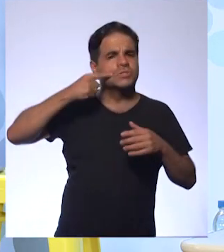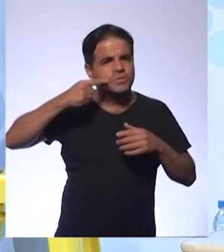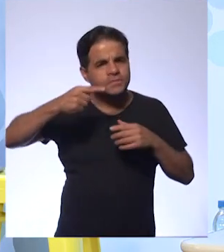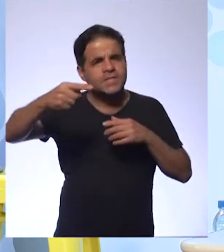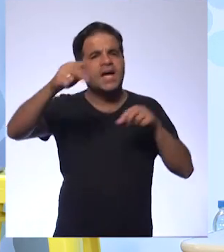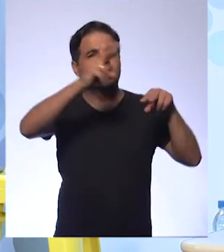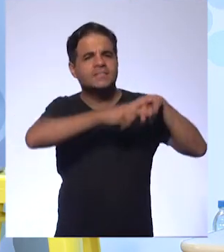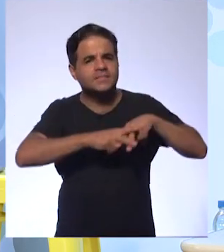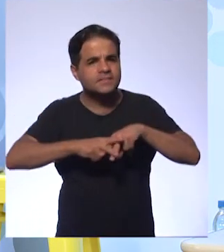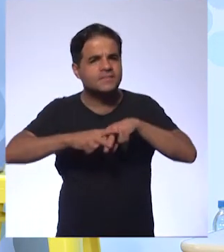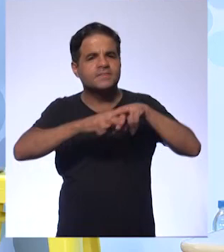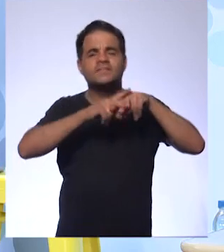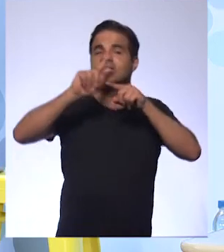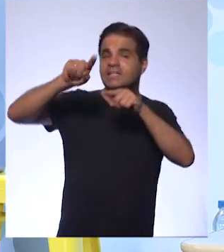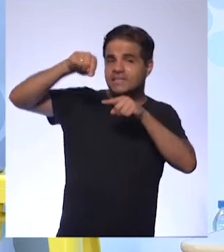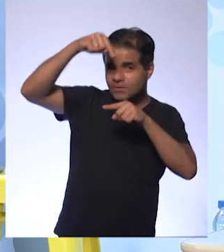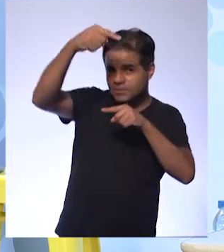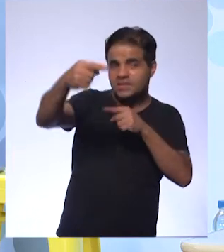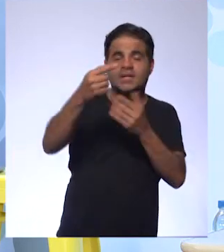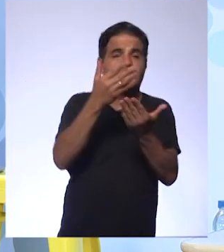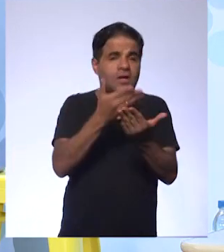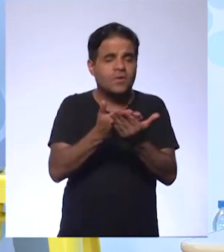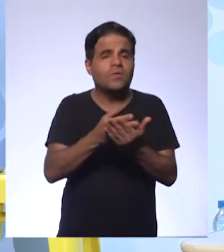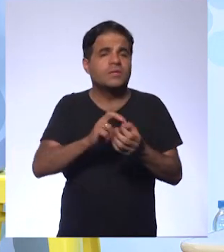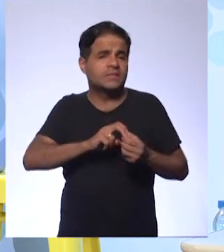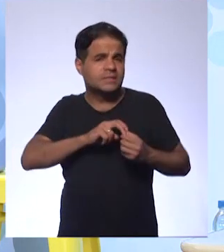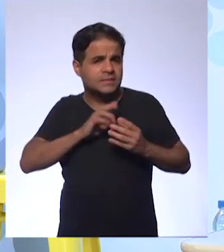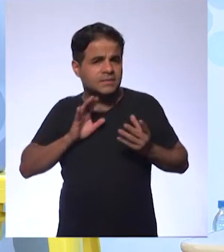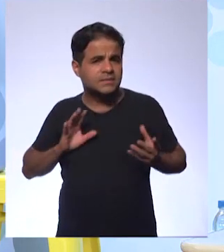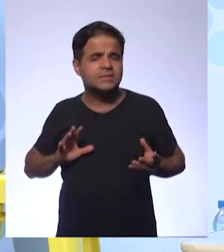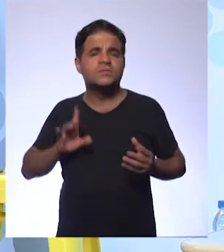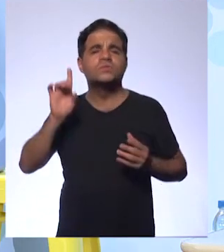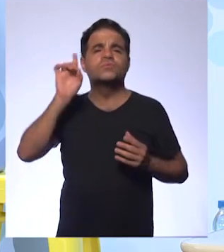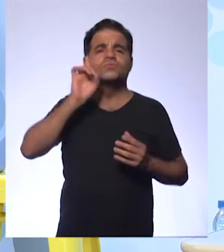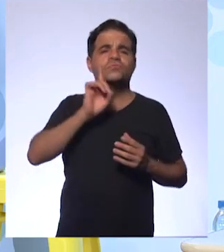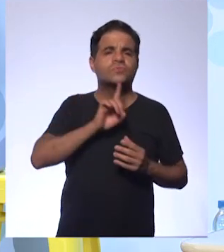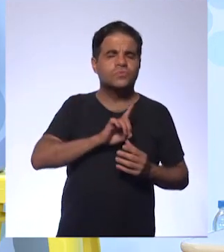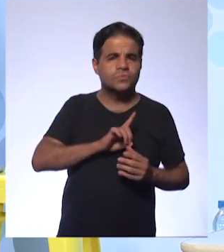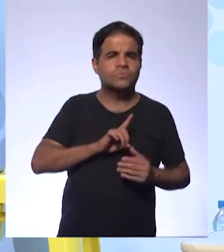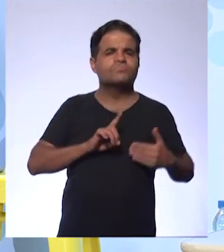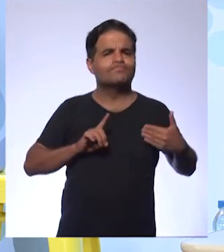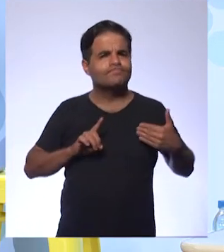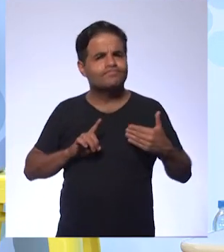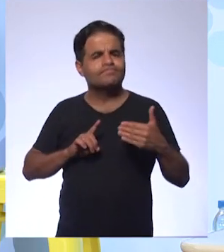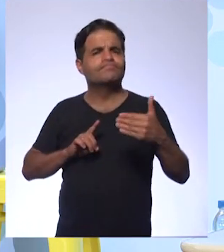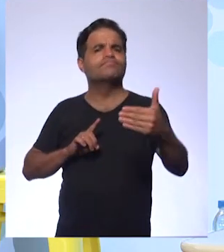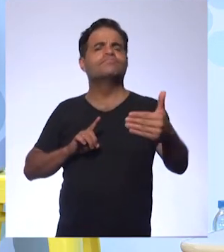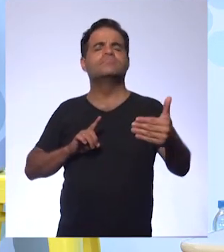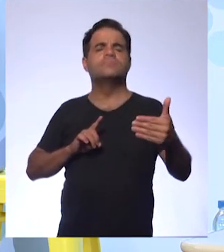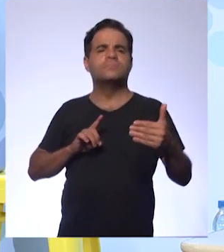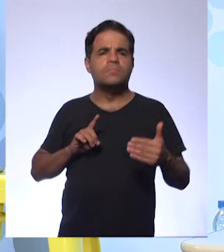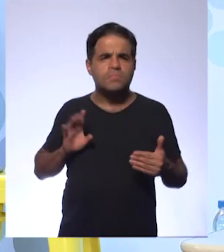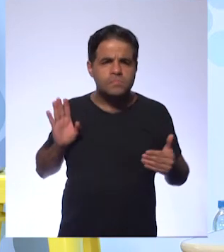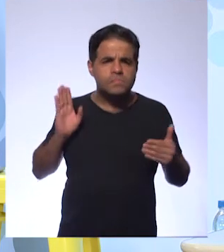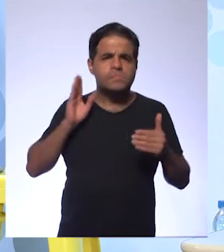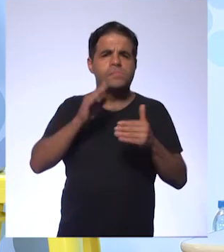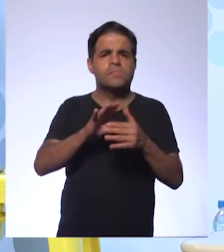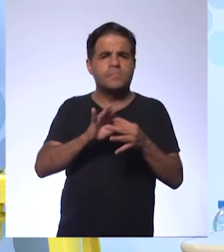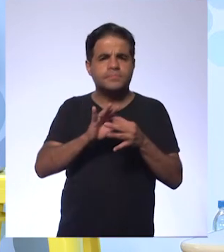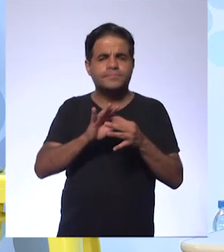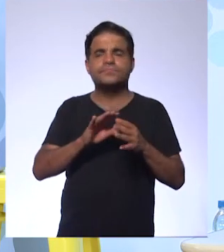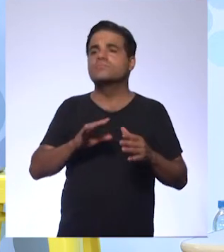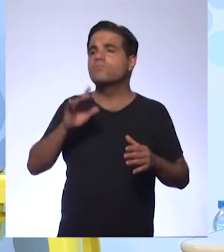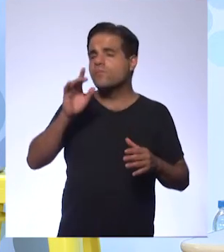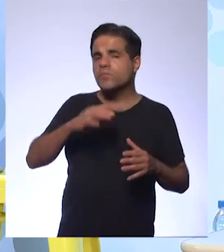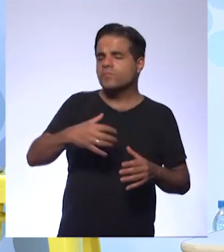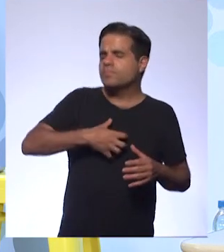isso na aula que vem, que a independência dos Estados Unidos da América está diretamente ligada com os ideais iluministas, né? Foi